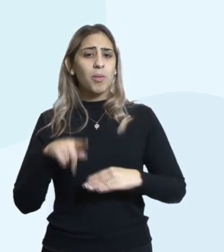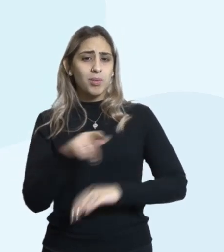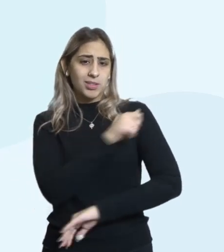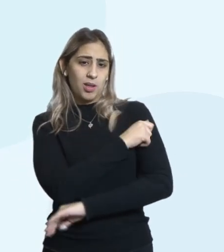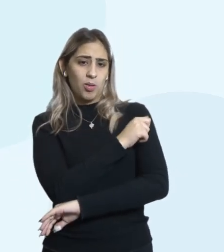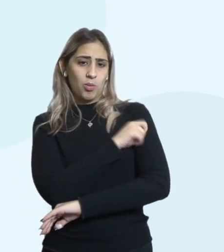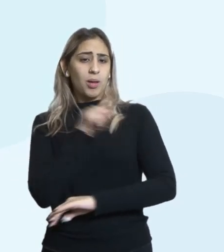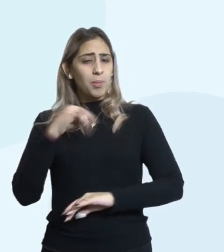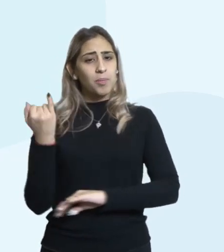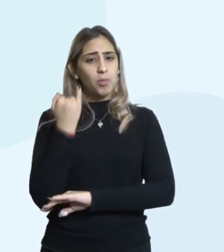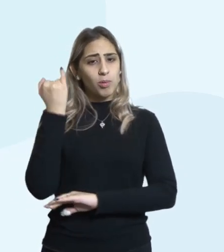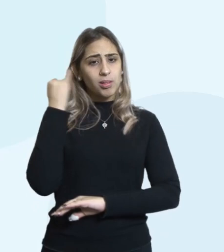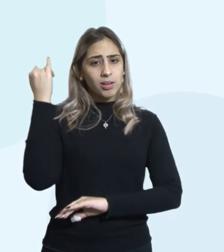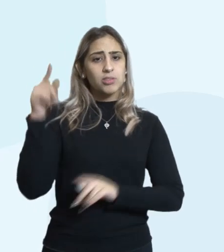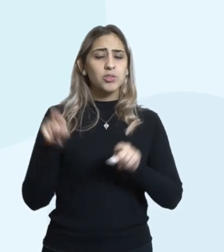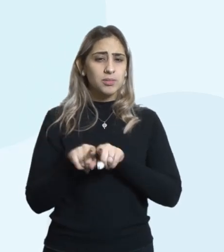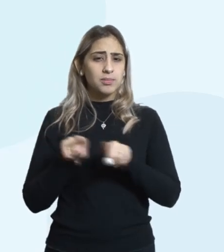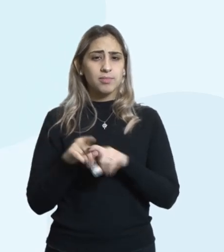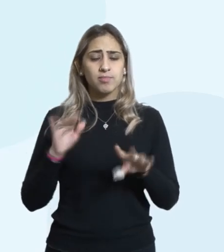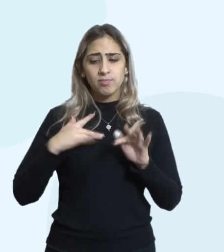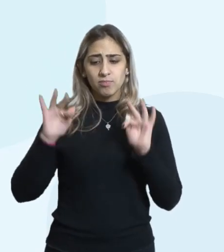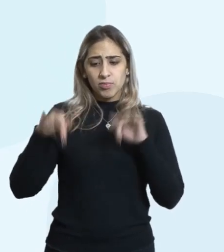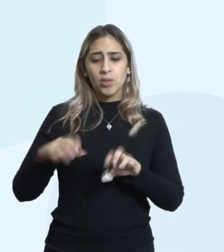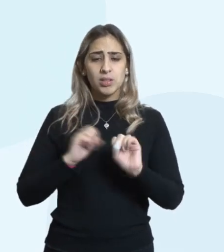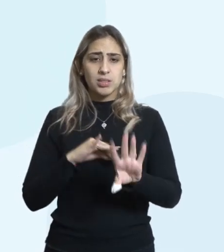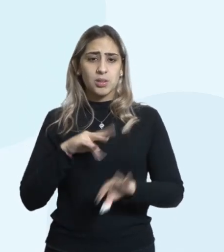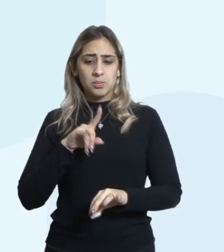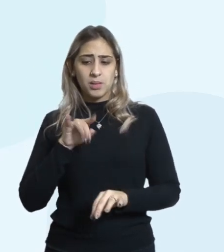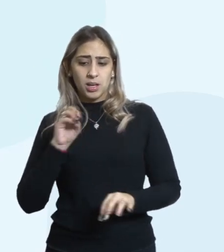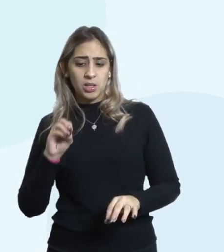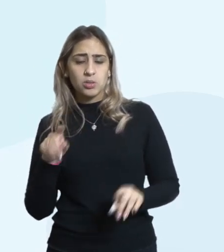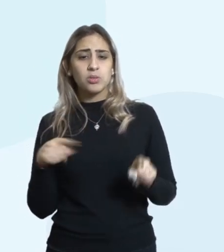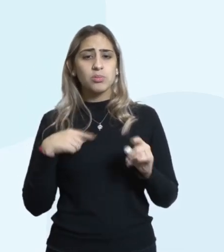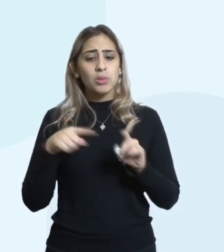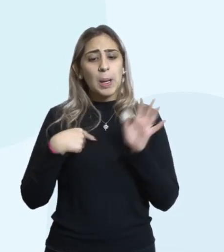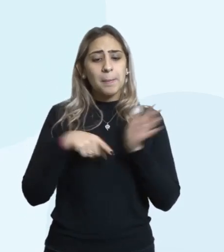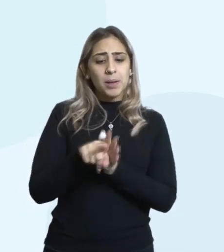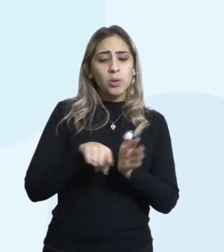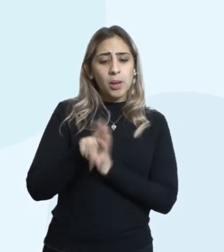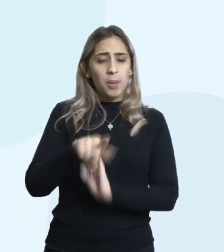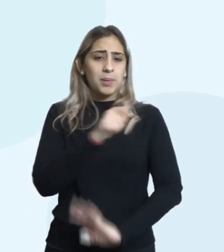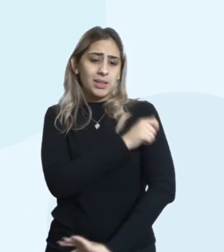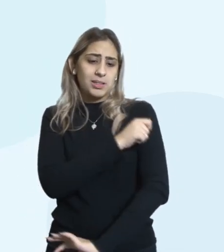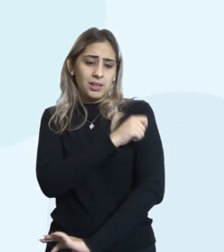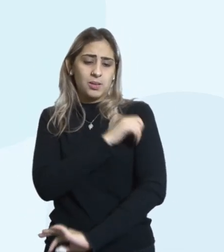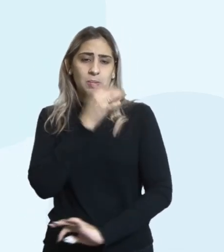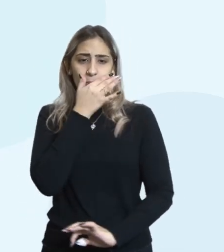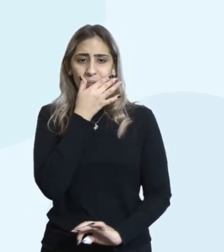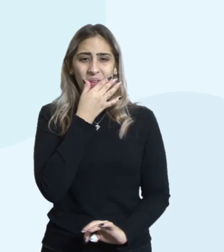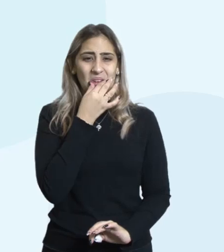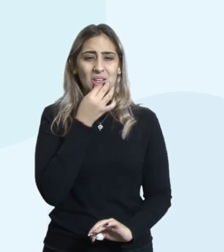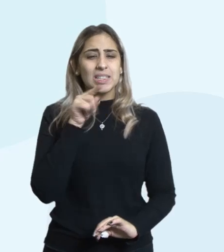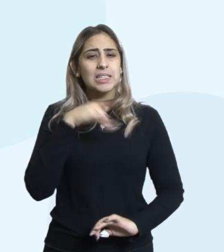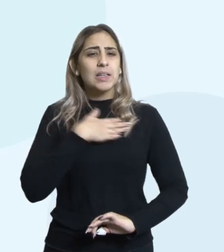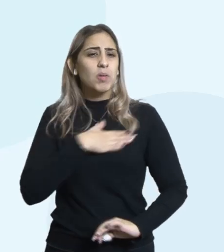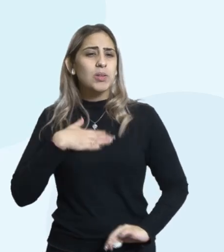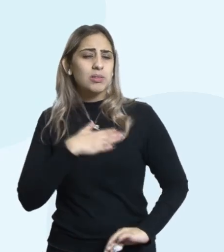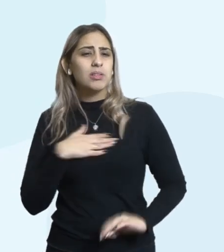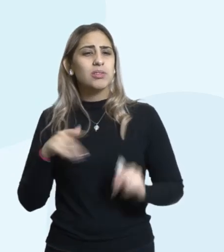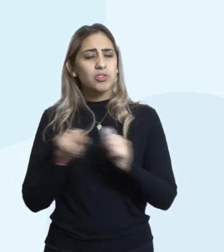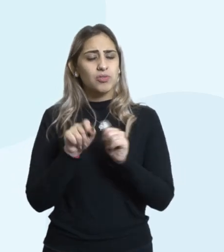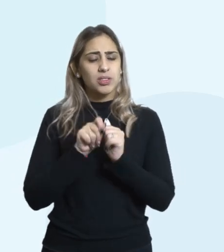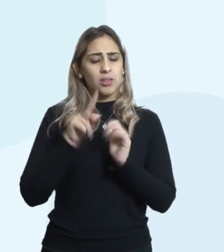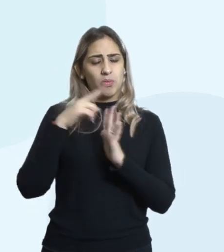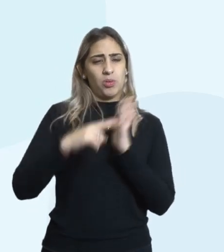importante também, principalmente nos anos finais do ensino médio, que seja perguntado para esse aluno se ele gostaria de ter esse ledor.